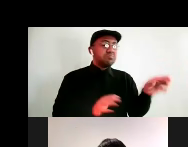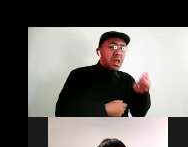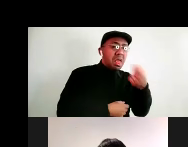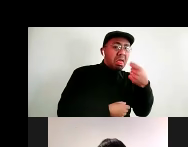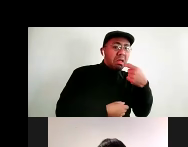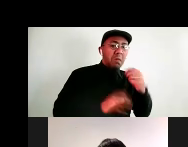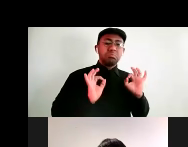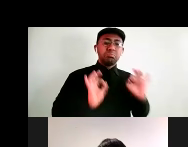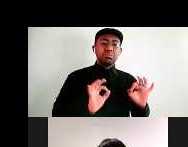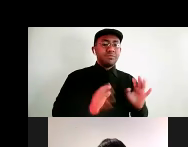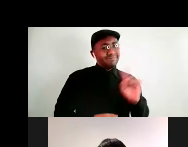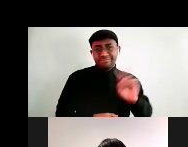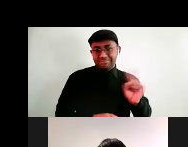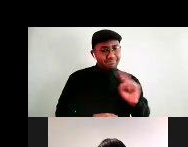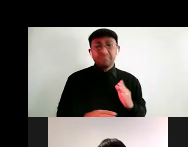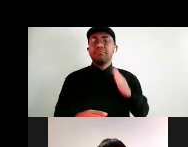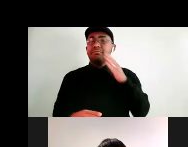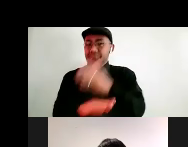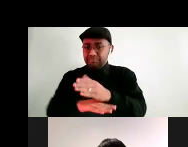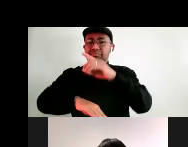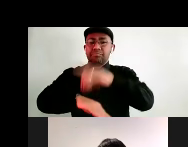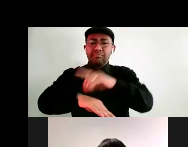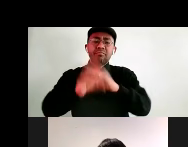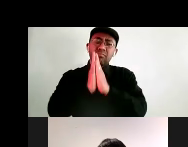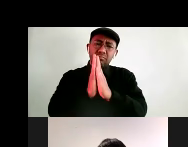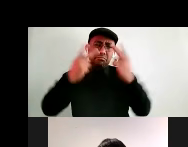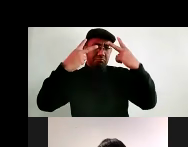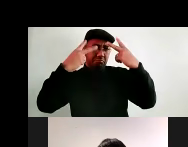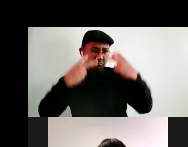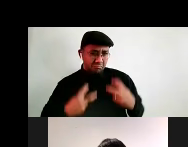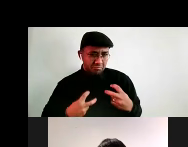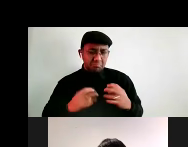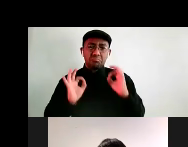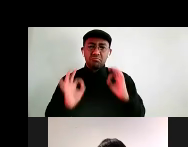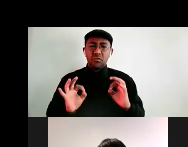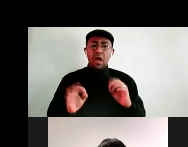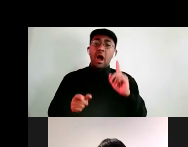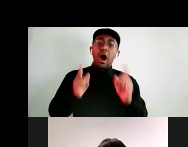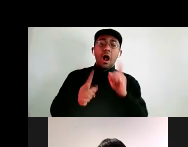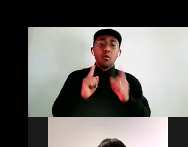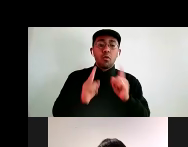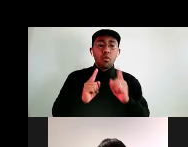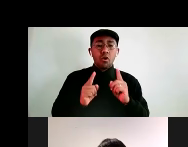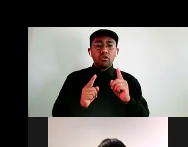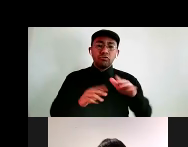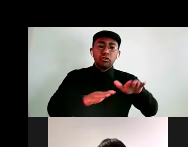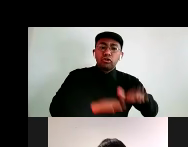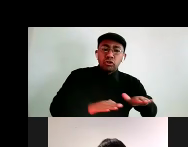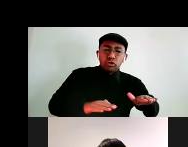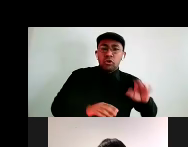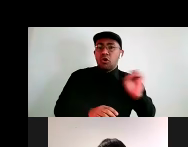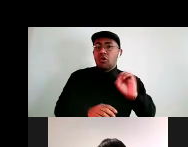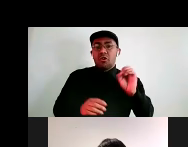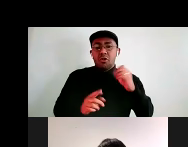podem ir a qualquer lugar, e que procure atenção médica, principalmente nas pessoas que têm as defesas diminuídas ou